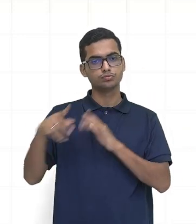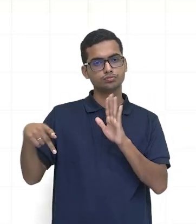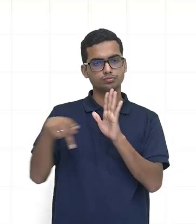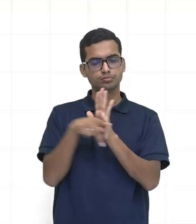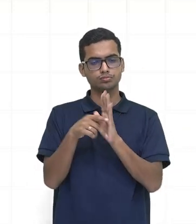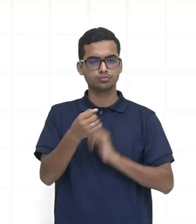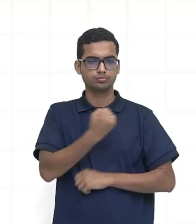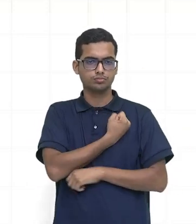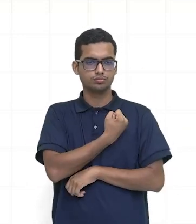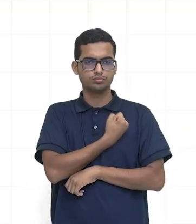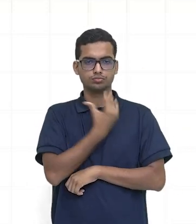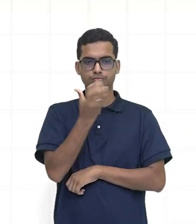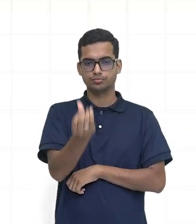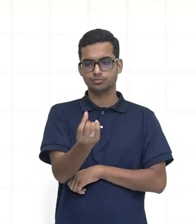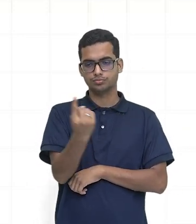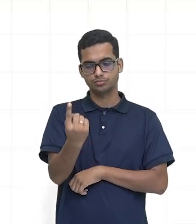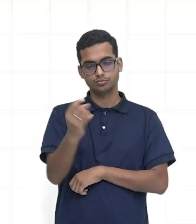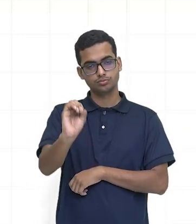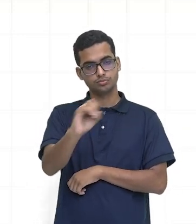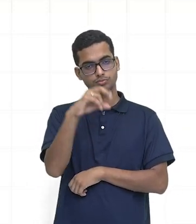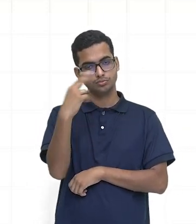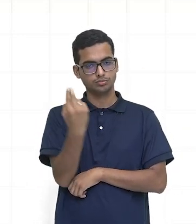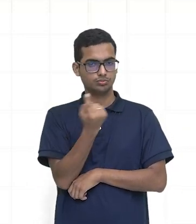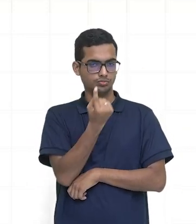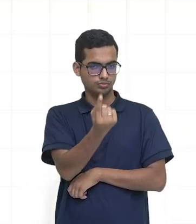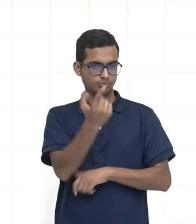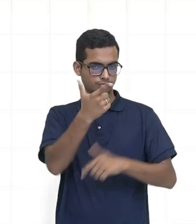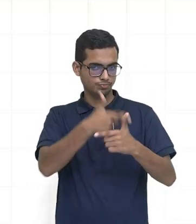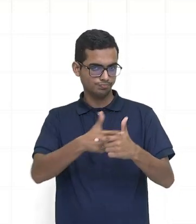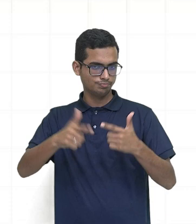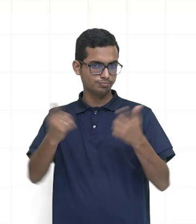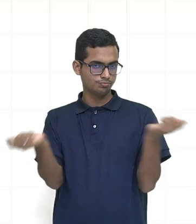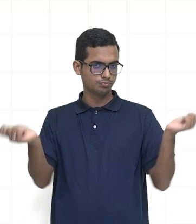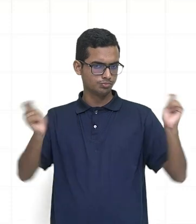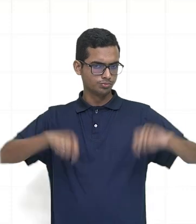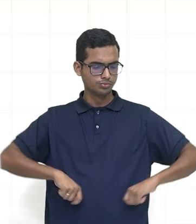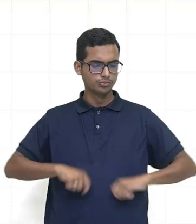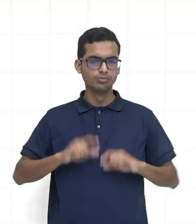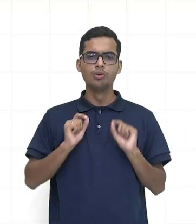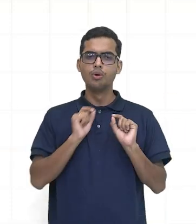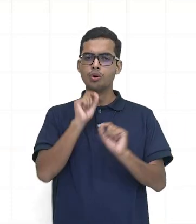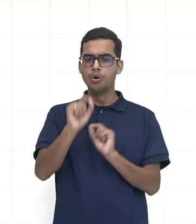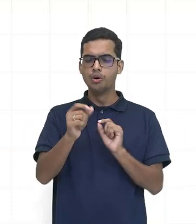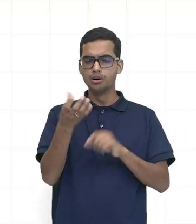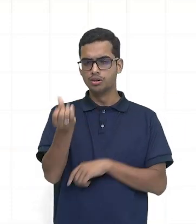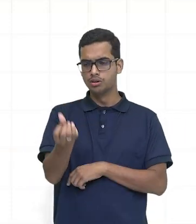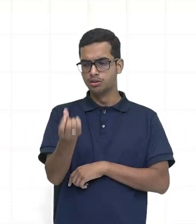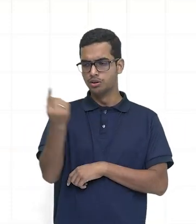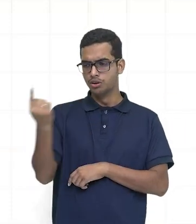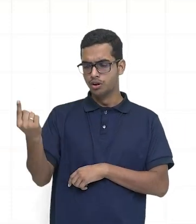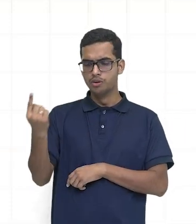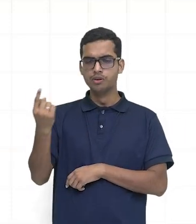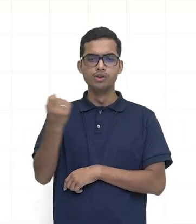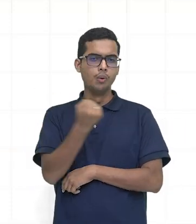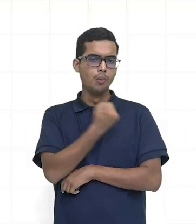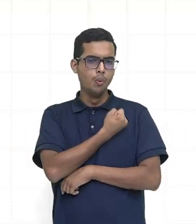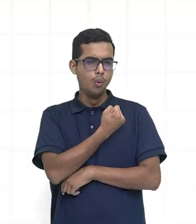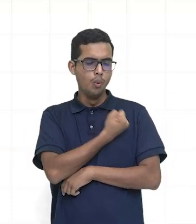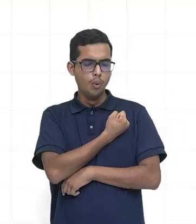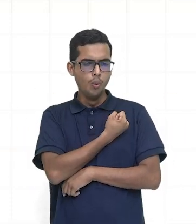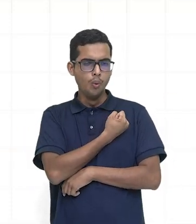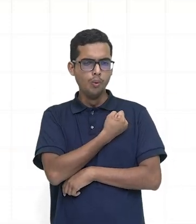61 ou o 1. Então, isso significa que o número 61 é um